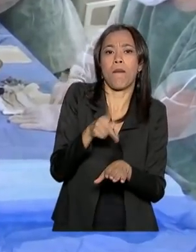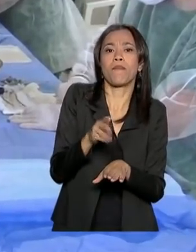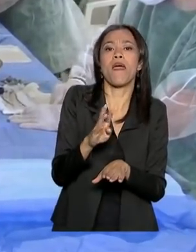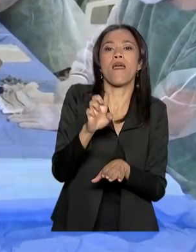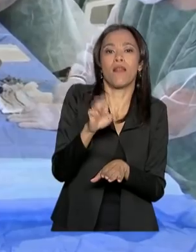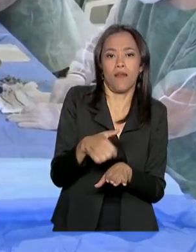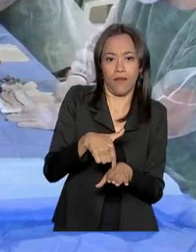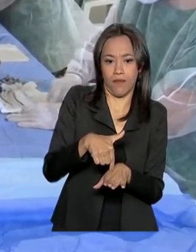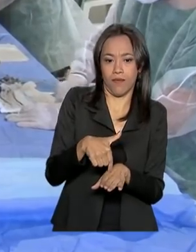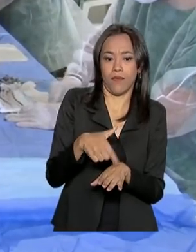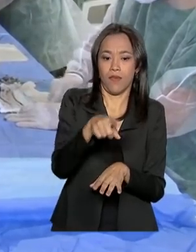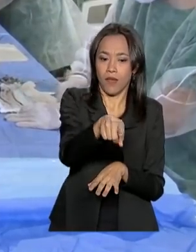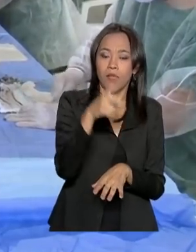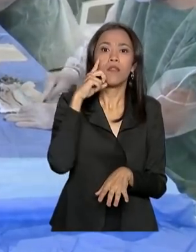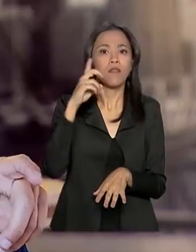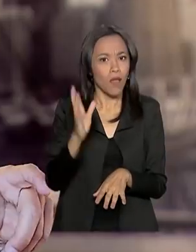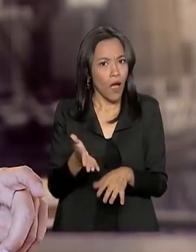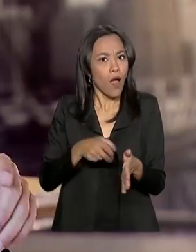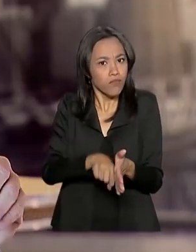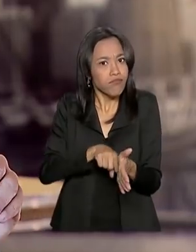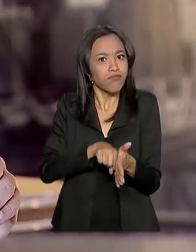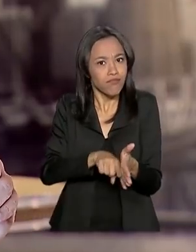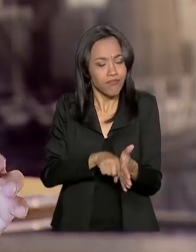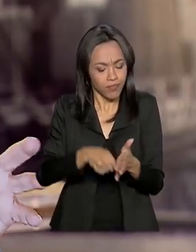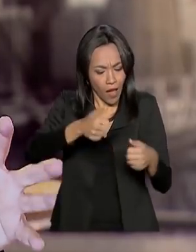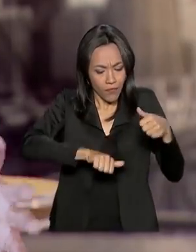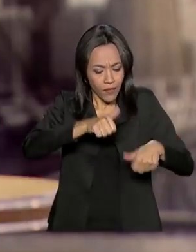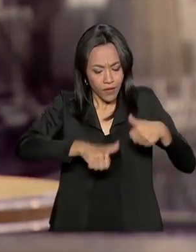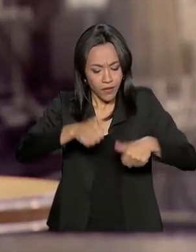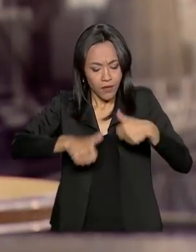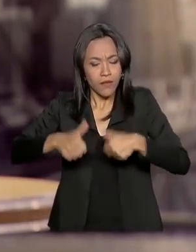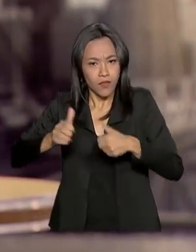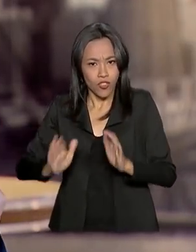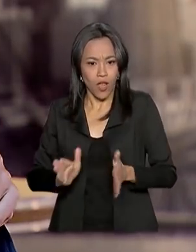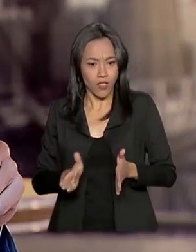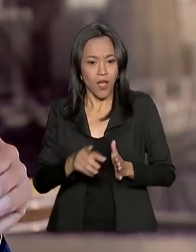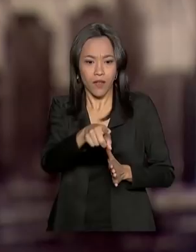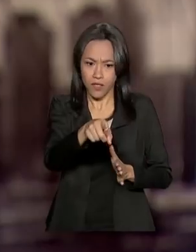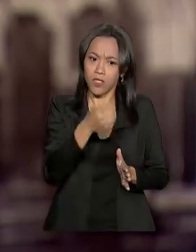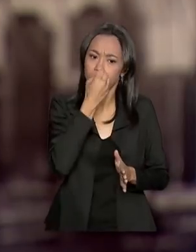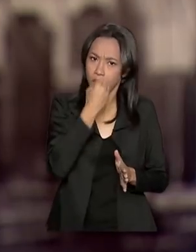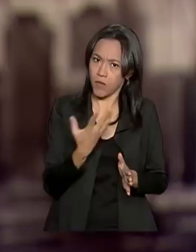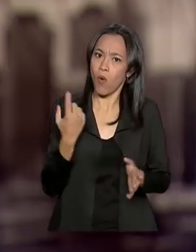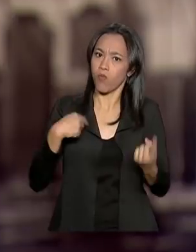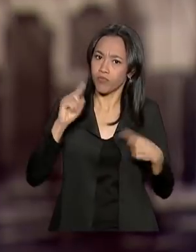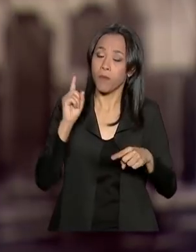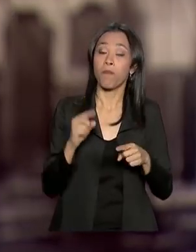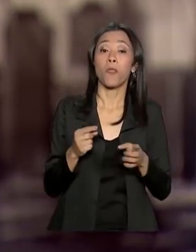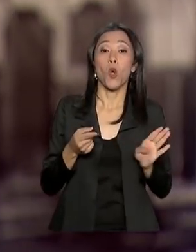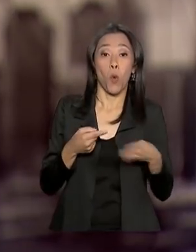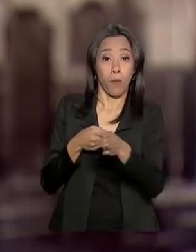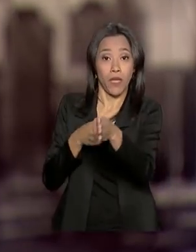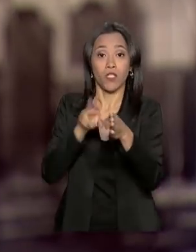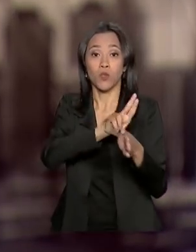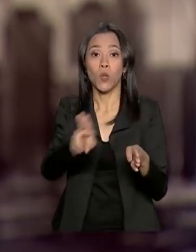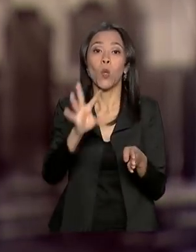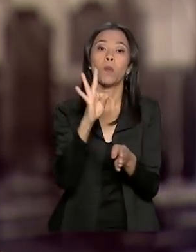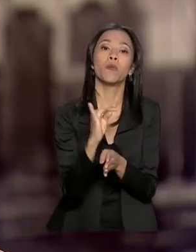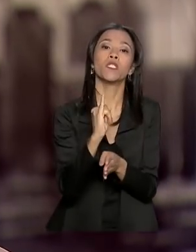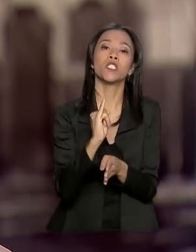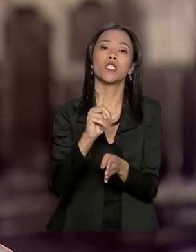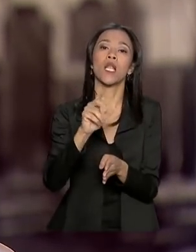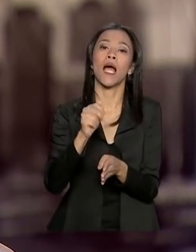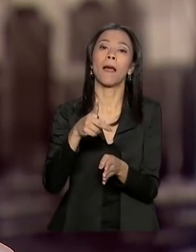tipo de tratamento está em fase de análise, mas segundo Marcelo Borges, é promissor. A tilápia funciona como um curativo